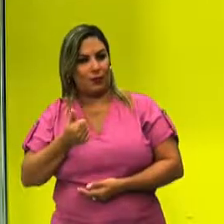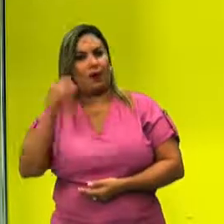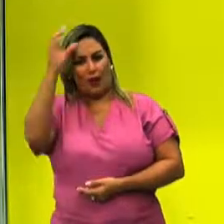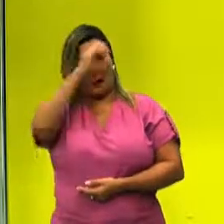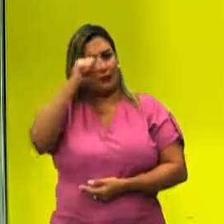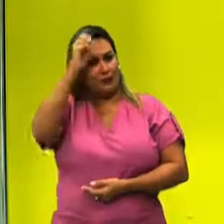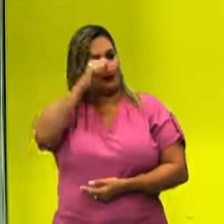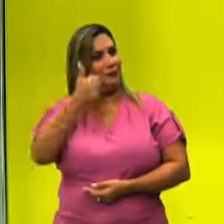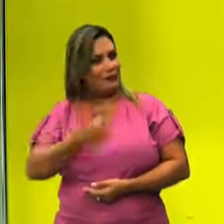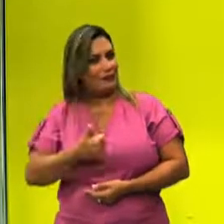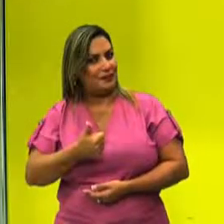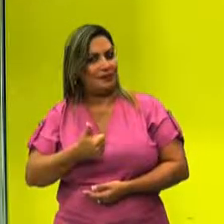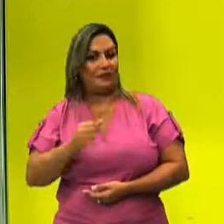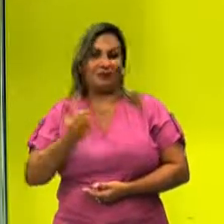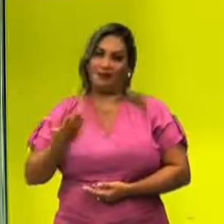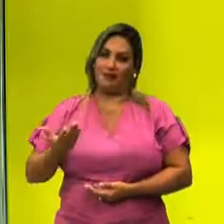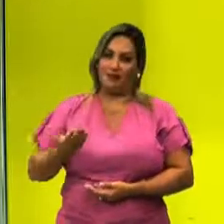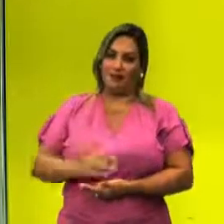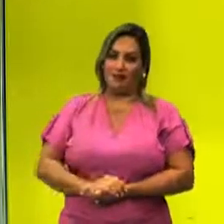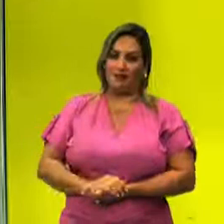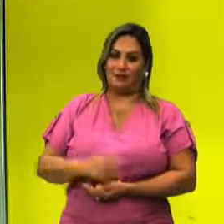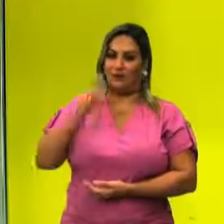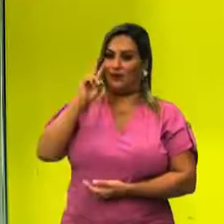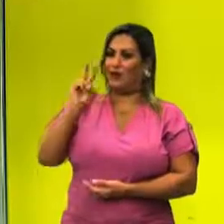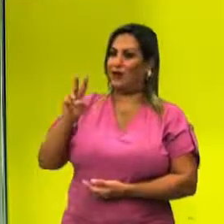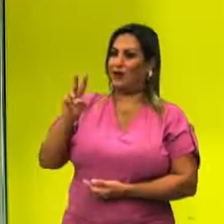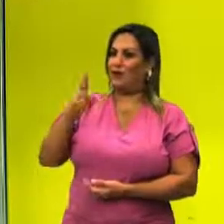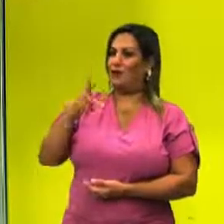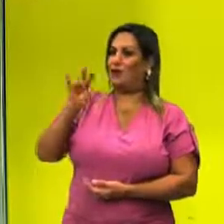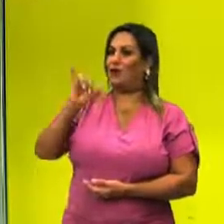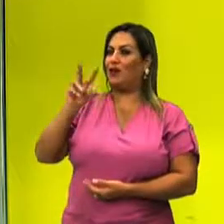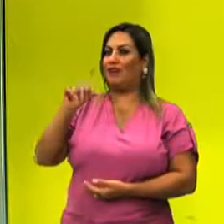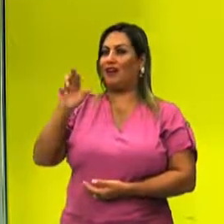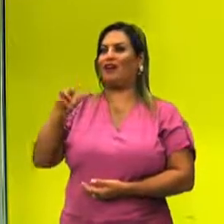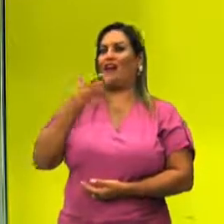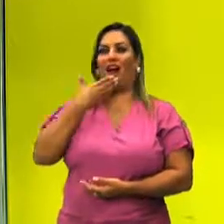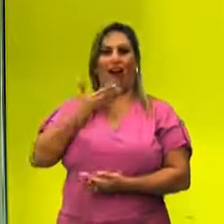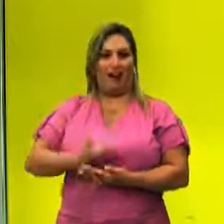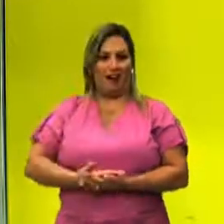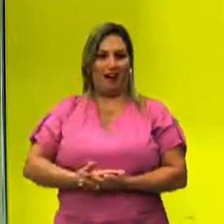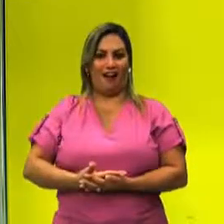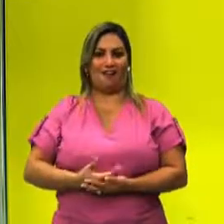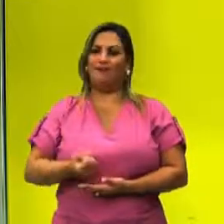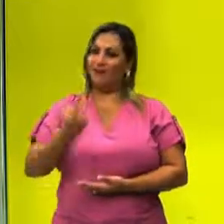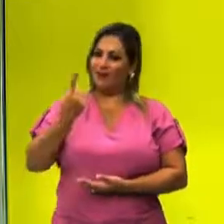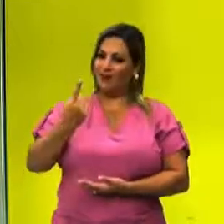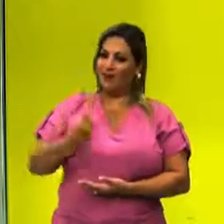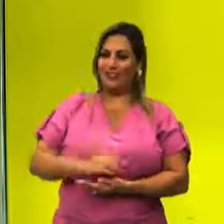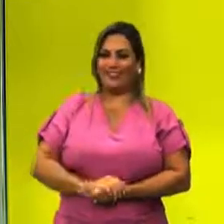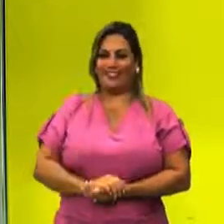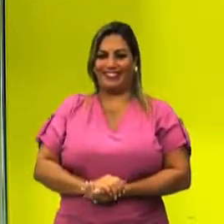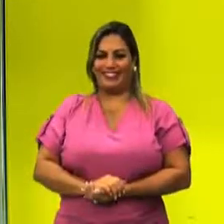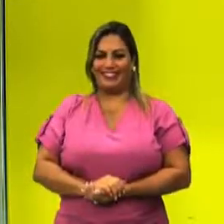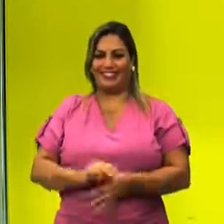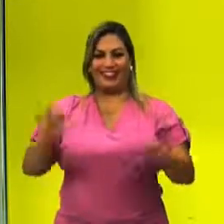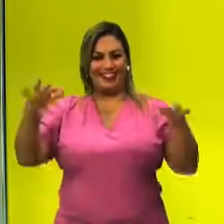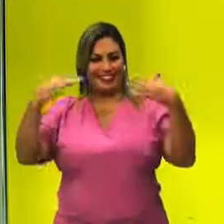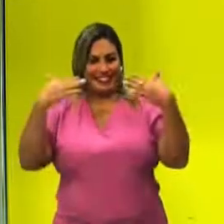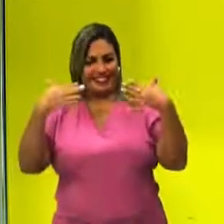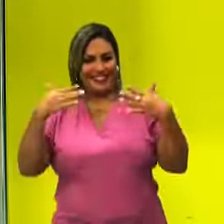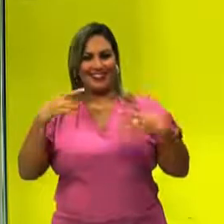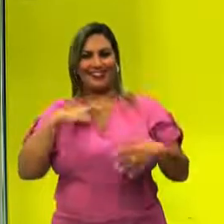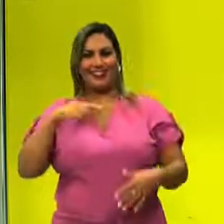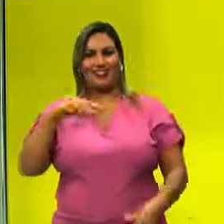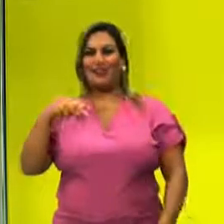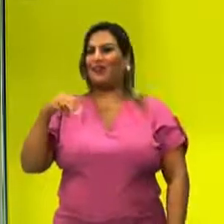fio lá aprendemos aparecendo ali eu tô vendo ali o Ivaí ficou de boca aberta aqui nossa todo mundo assistindo